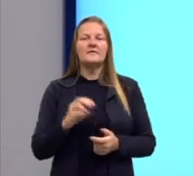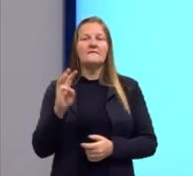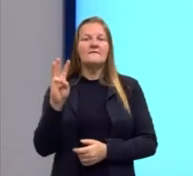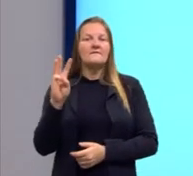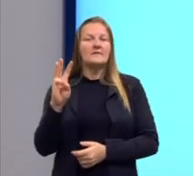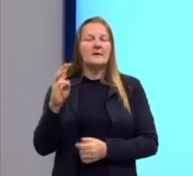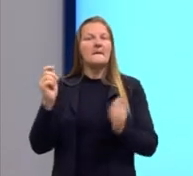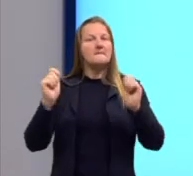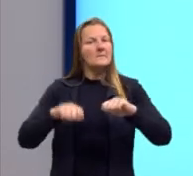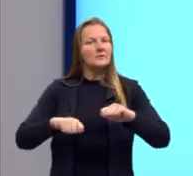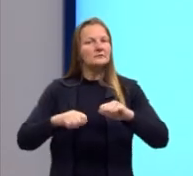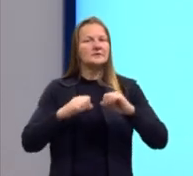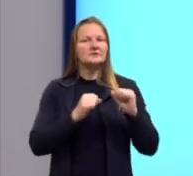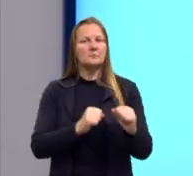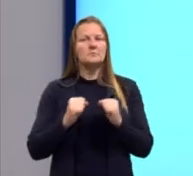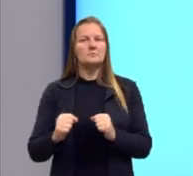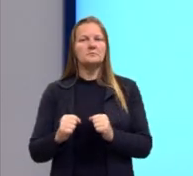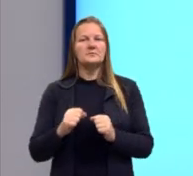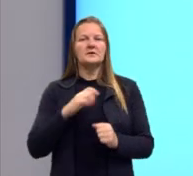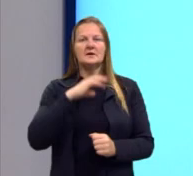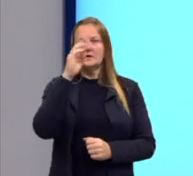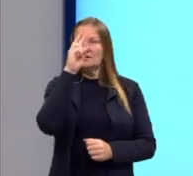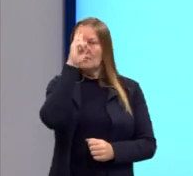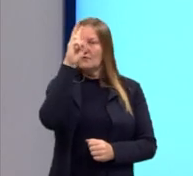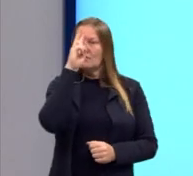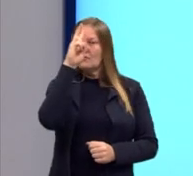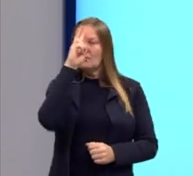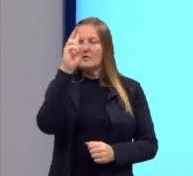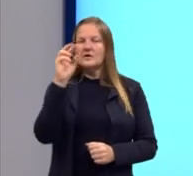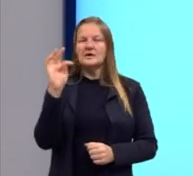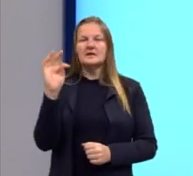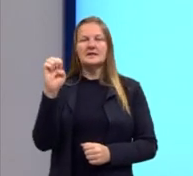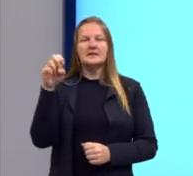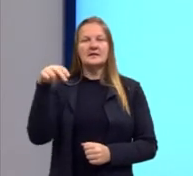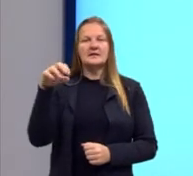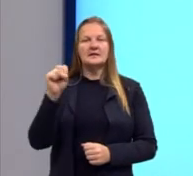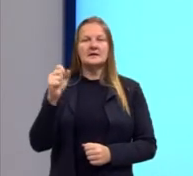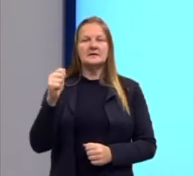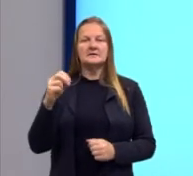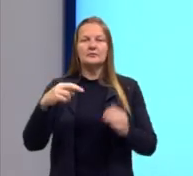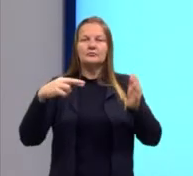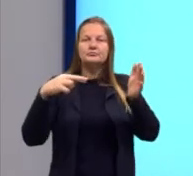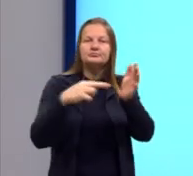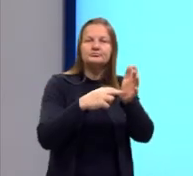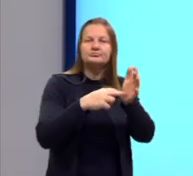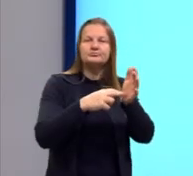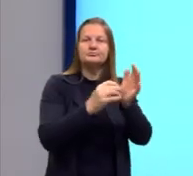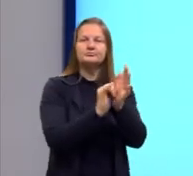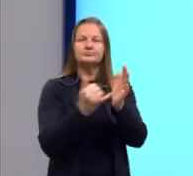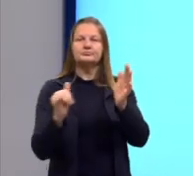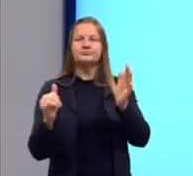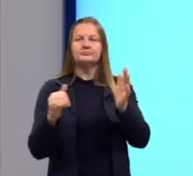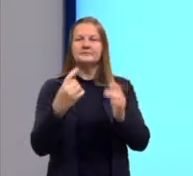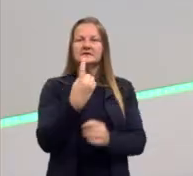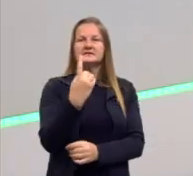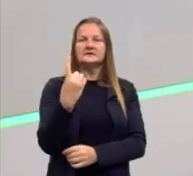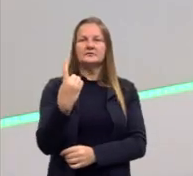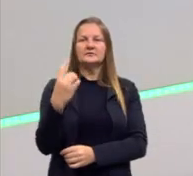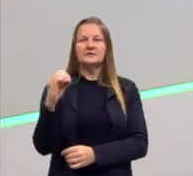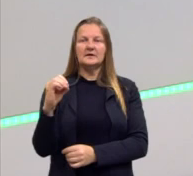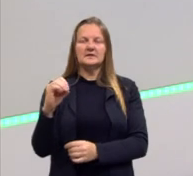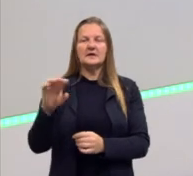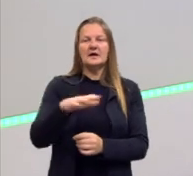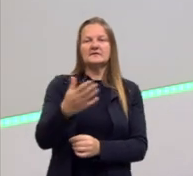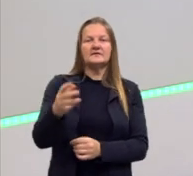potência aqui a gente tem também atenção que atenção que a gente precisa para ligar na tomada né às vezes essa ideias